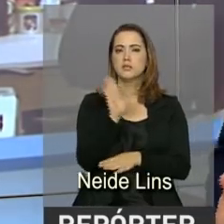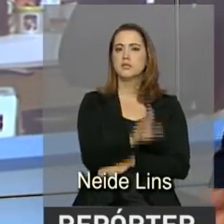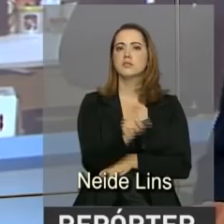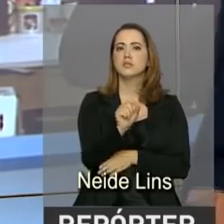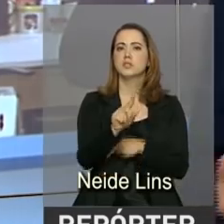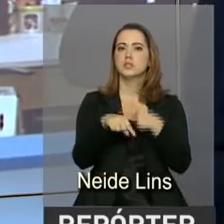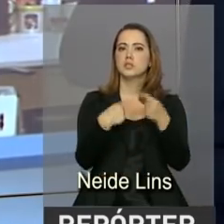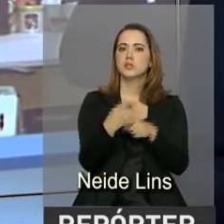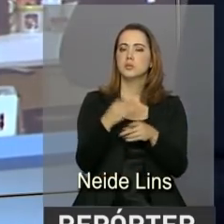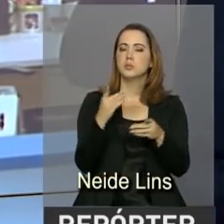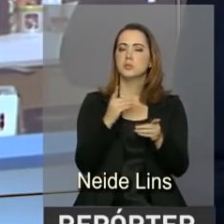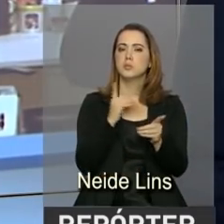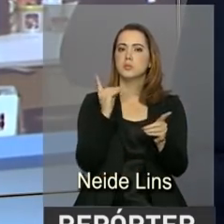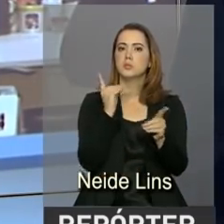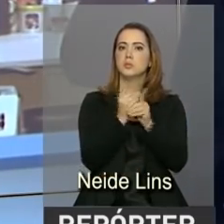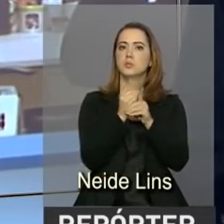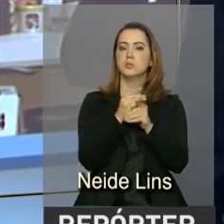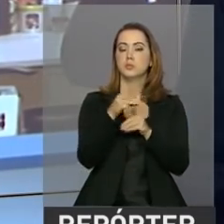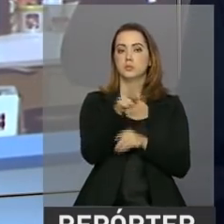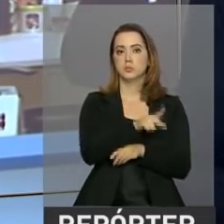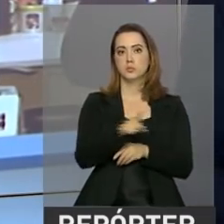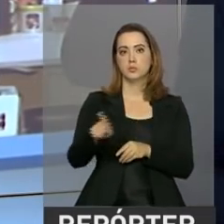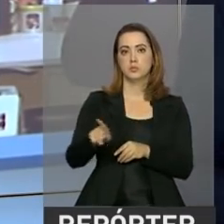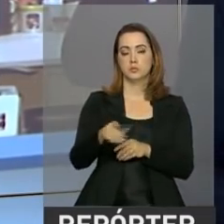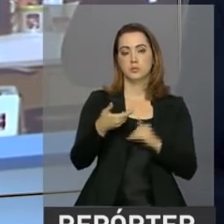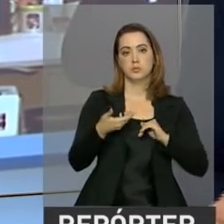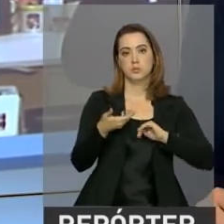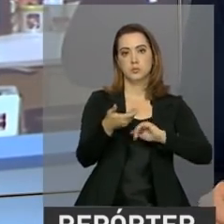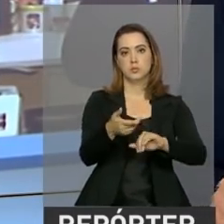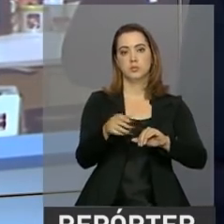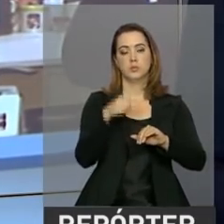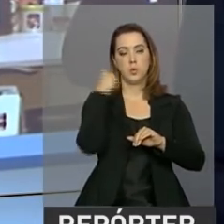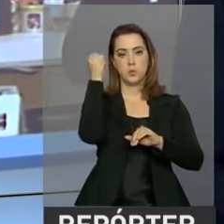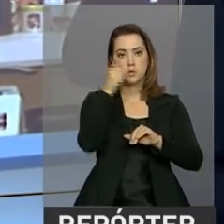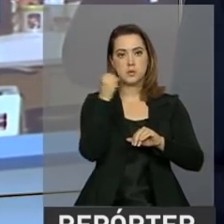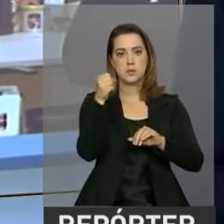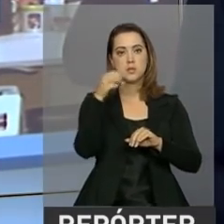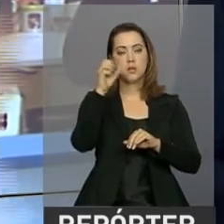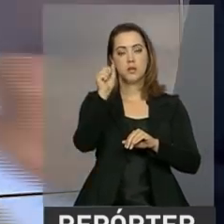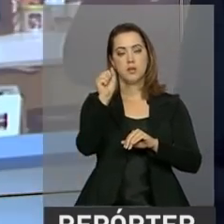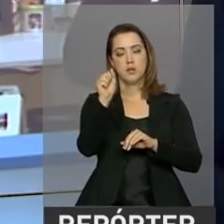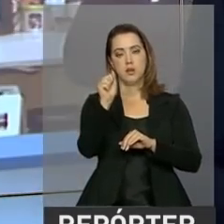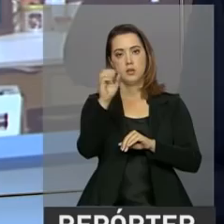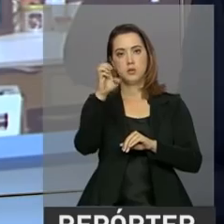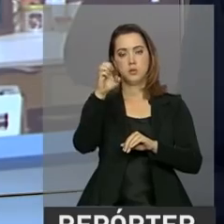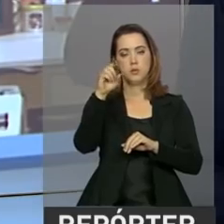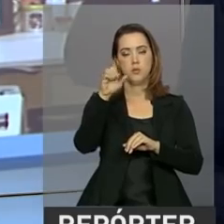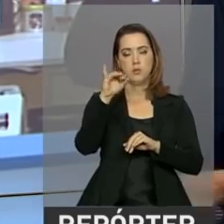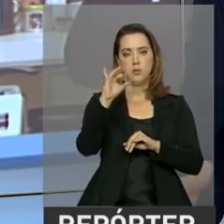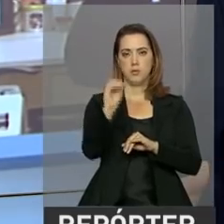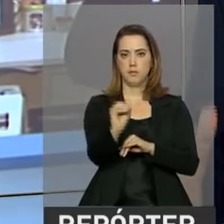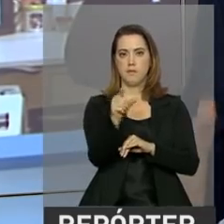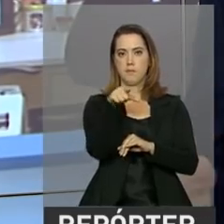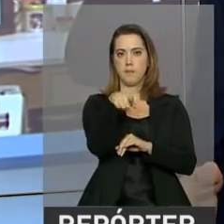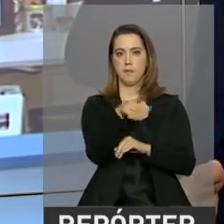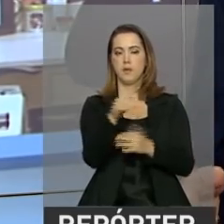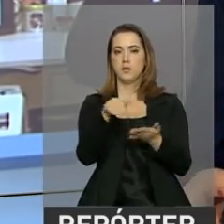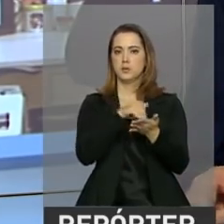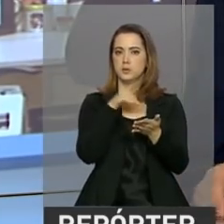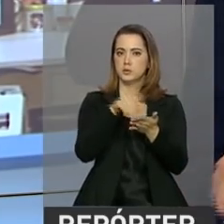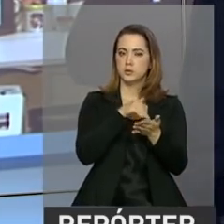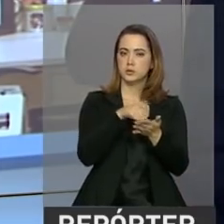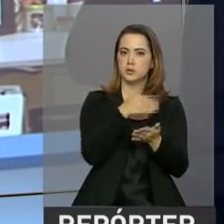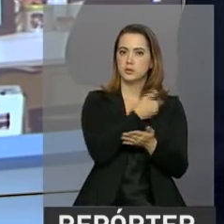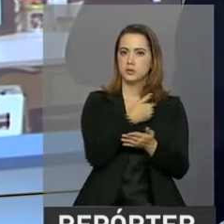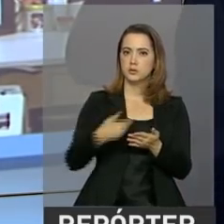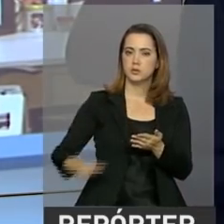com o presidente da Câmara, Rodrigo Maia, e o senador Aécio Neves, o ministro da Secretaria de Governo, Gedel Vieira Lima, afirmou que o governo vai